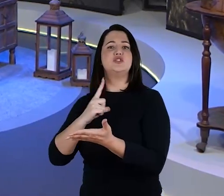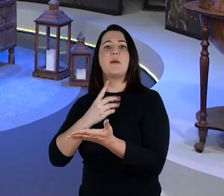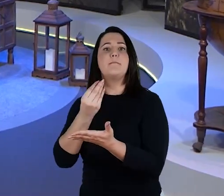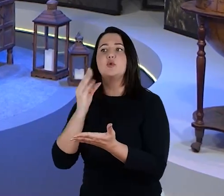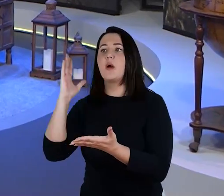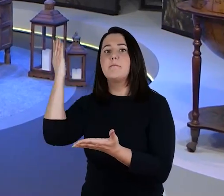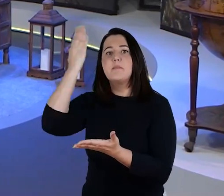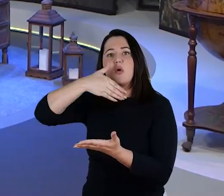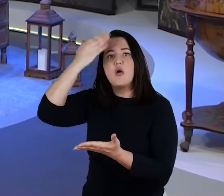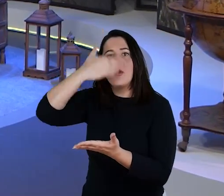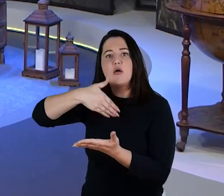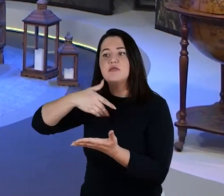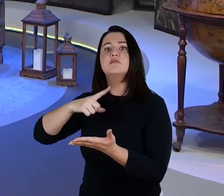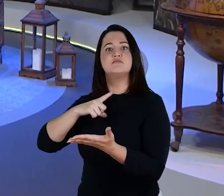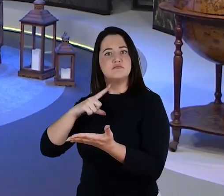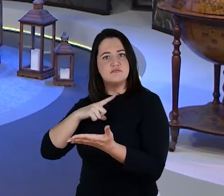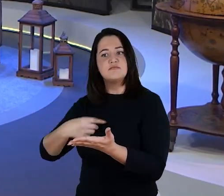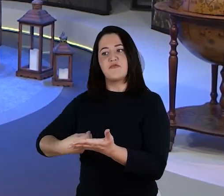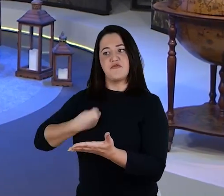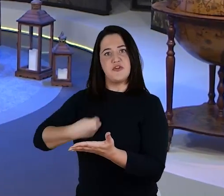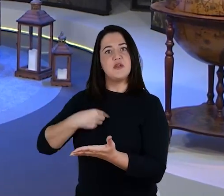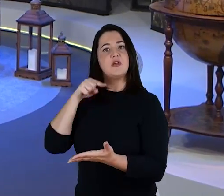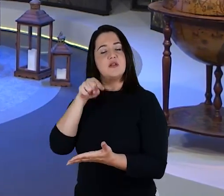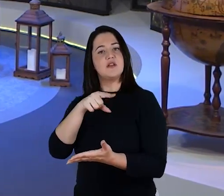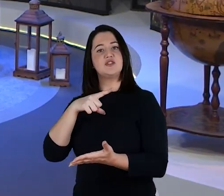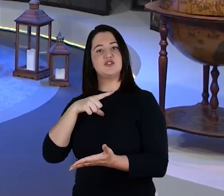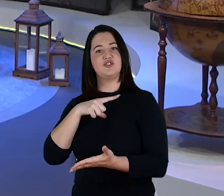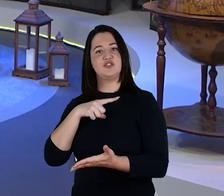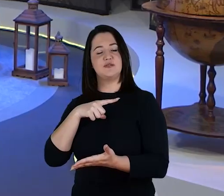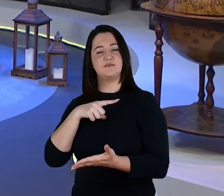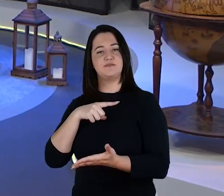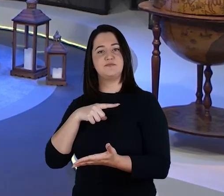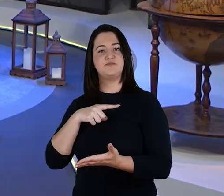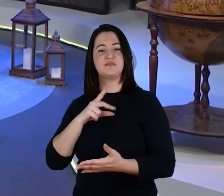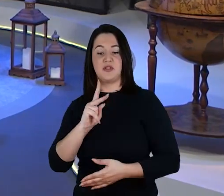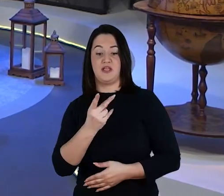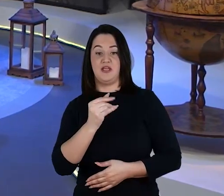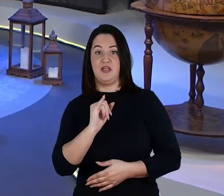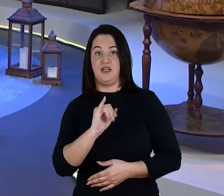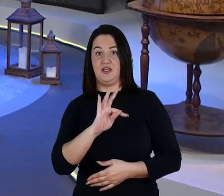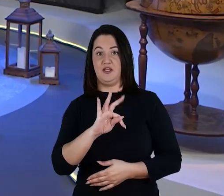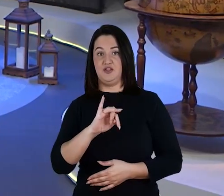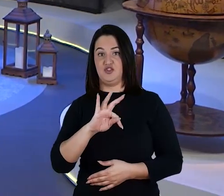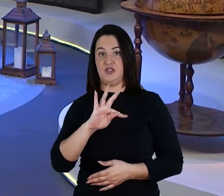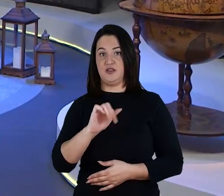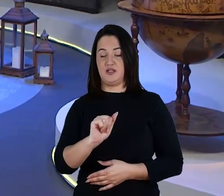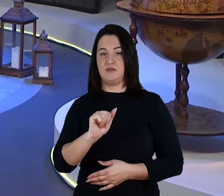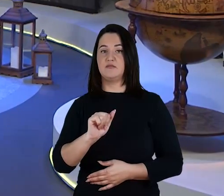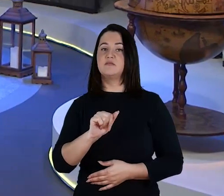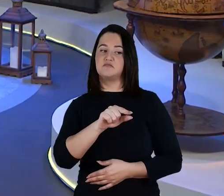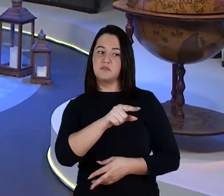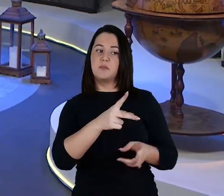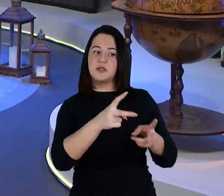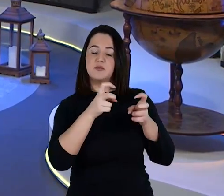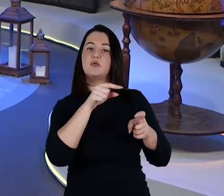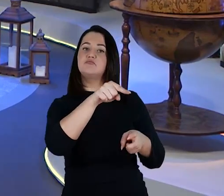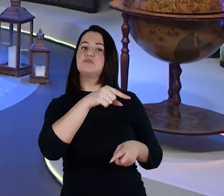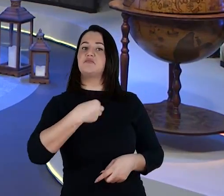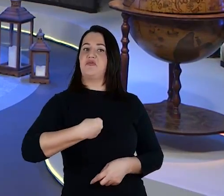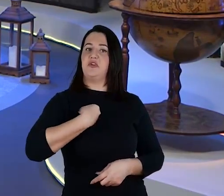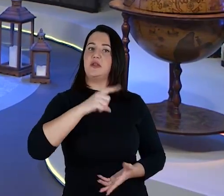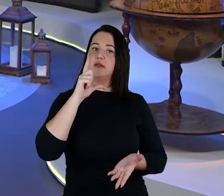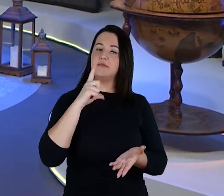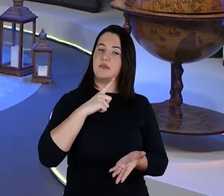que desafiavam a resistência dos críticos. Os hititas não apenas foram identificados de maneira positiva, mas